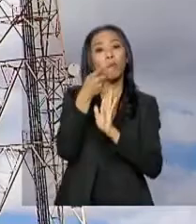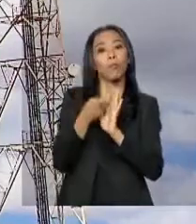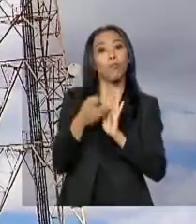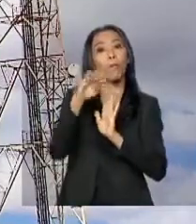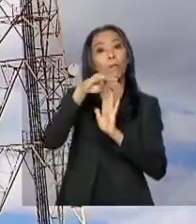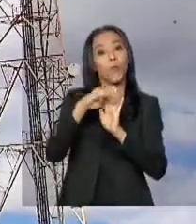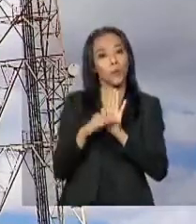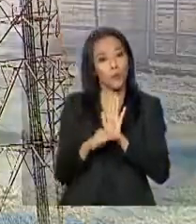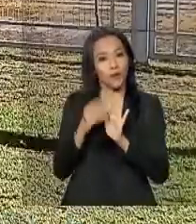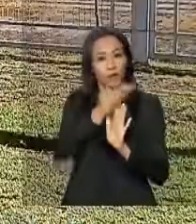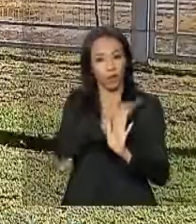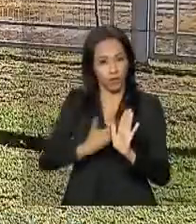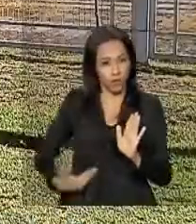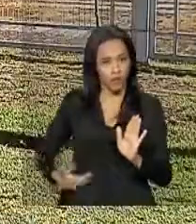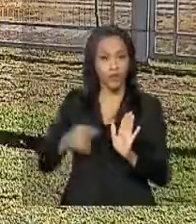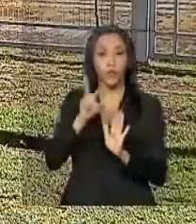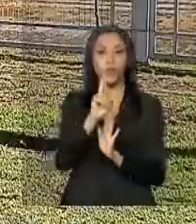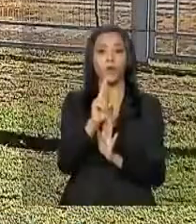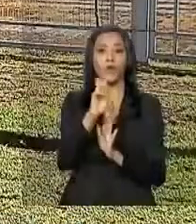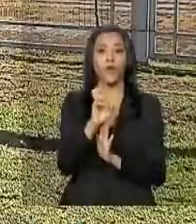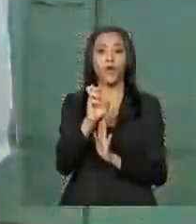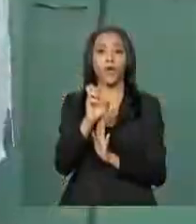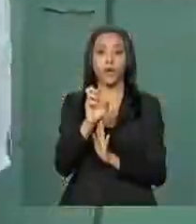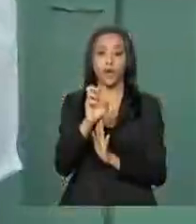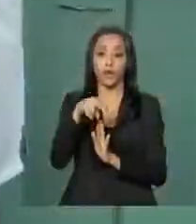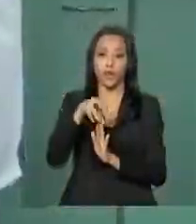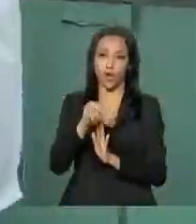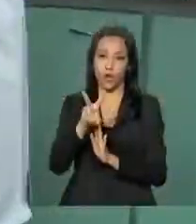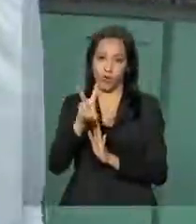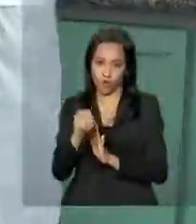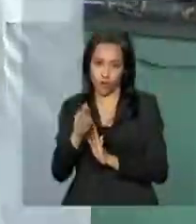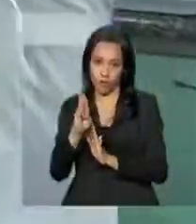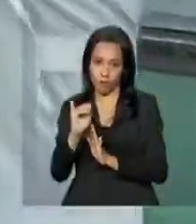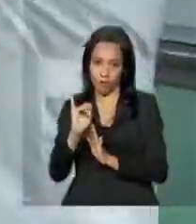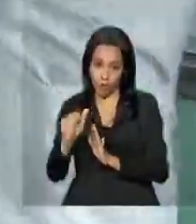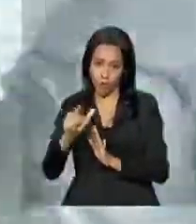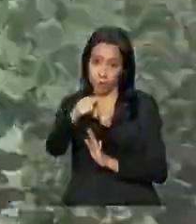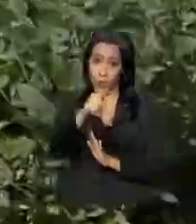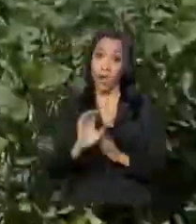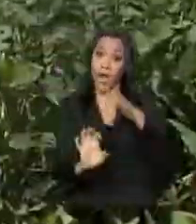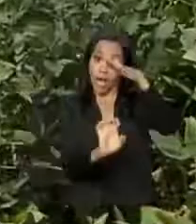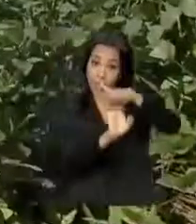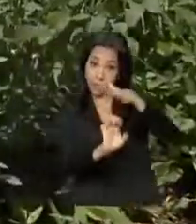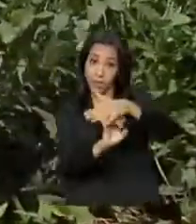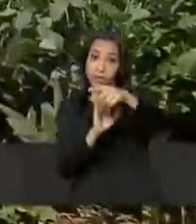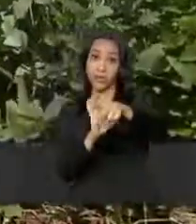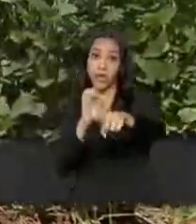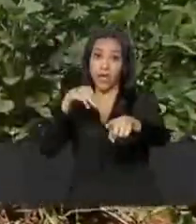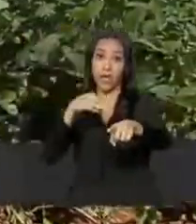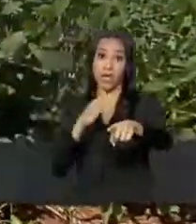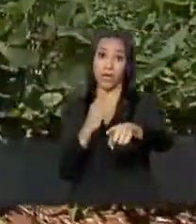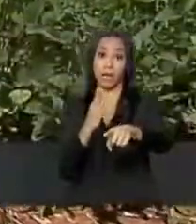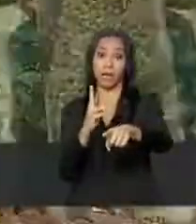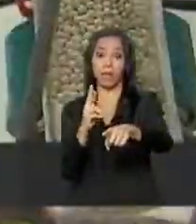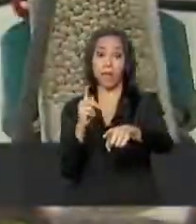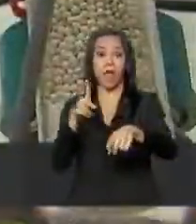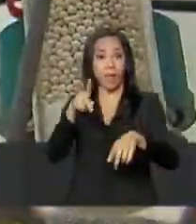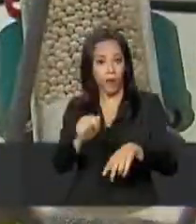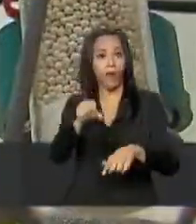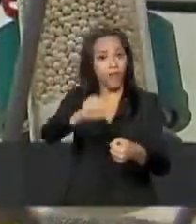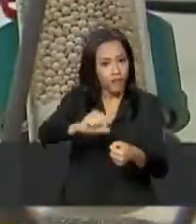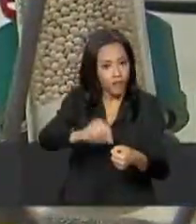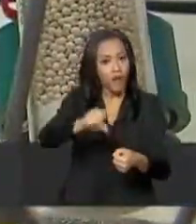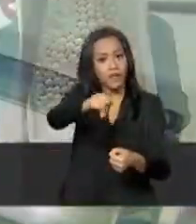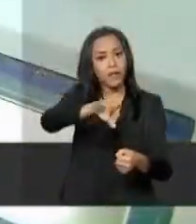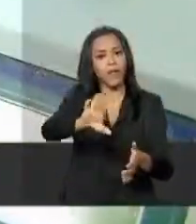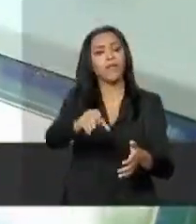RenovaBio. Além disso, a Embrapa Agroenergia desenvolve tecnologias para adaptar o cultivo das plantas usadas na fabricação